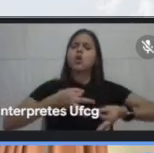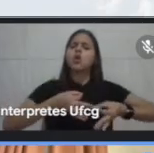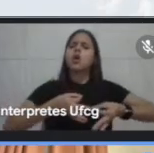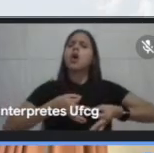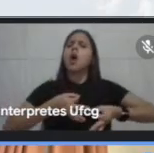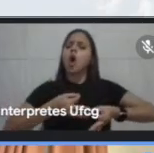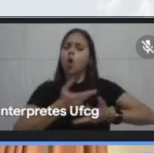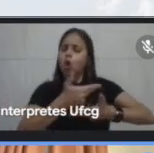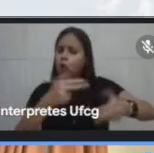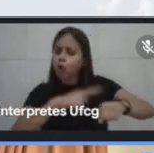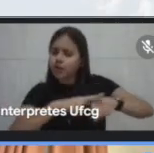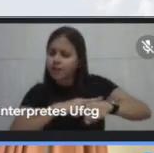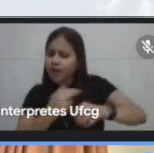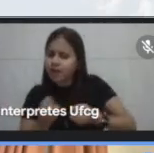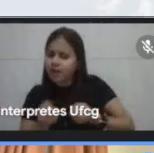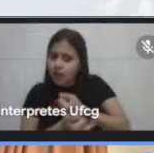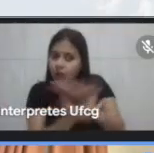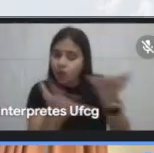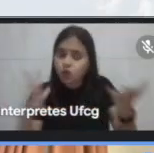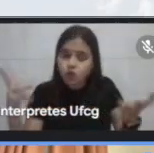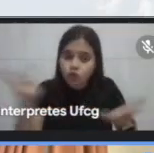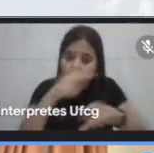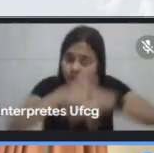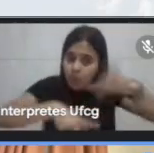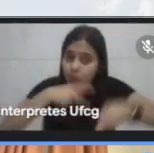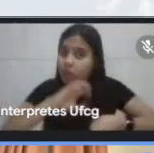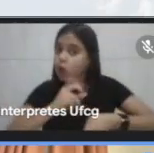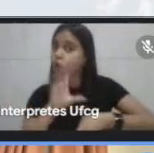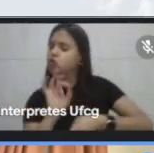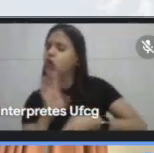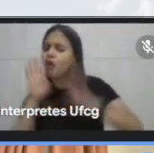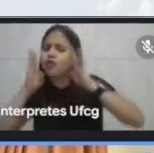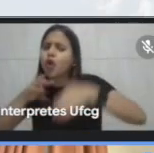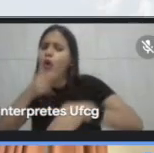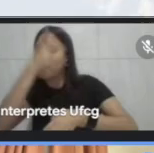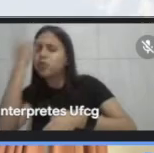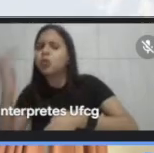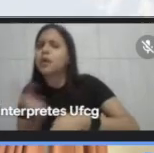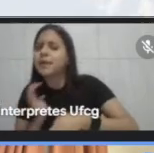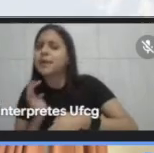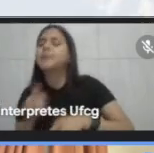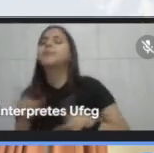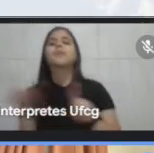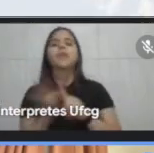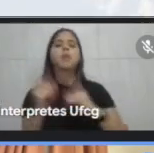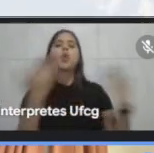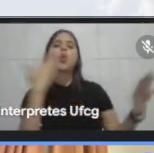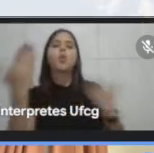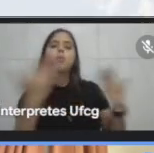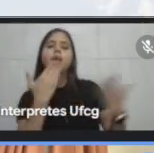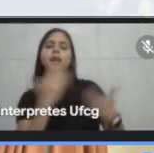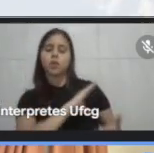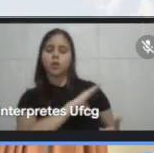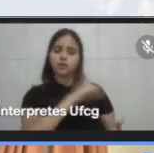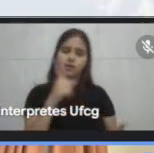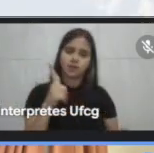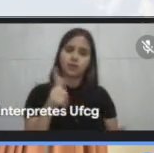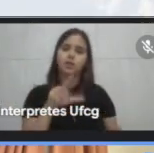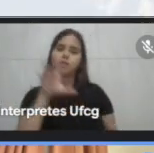população. E, somado a isso, a gente tem a questão de comparativa aí entre Campina e